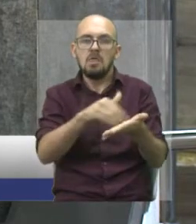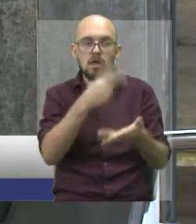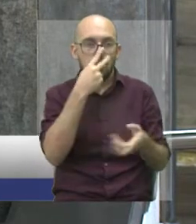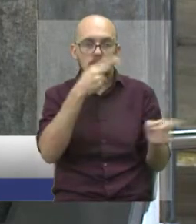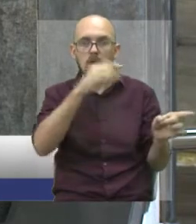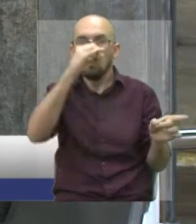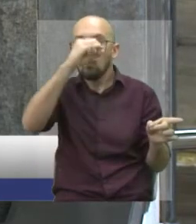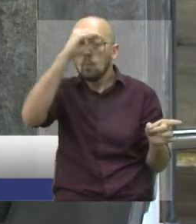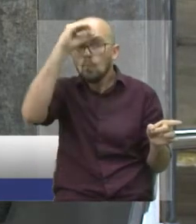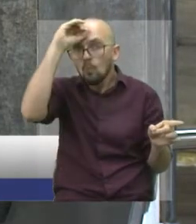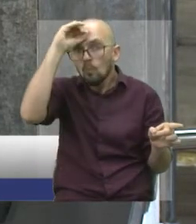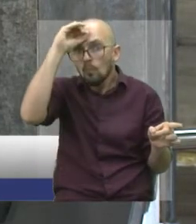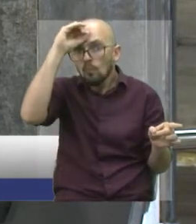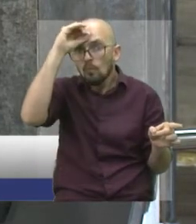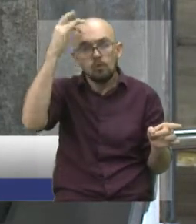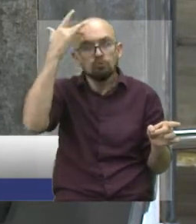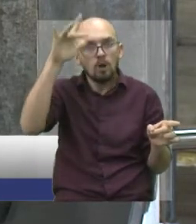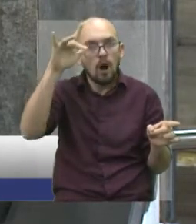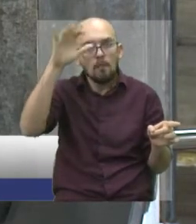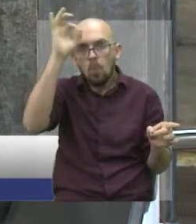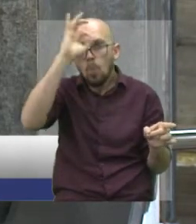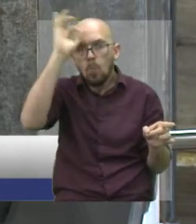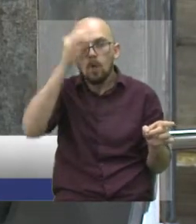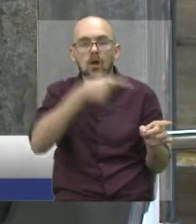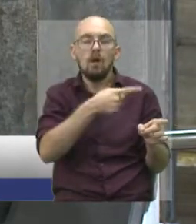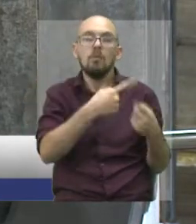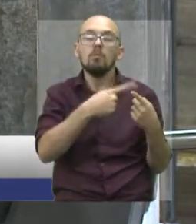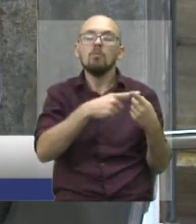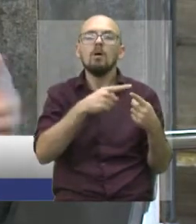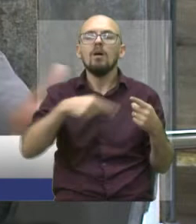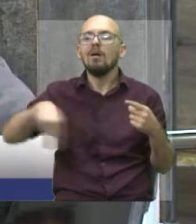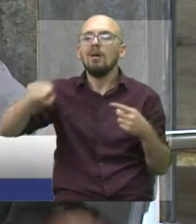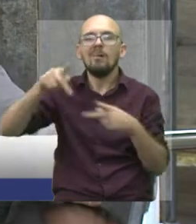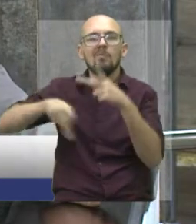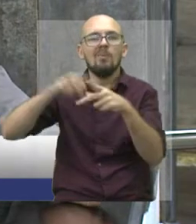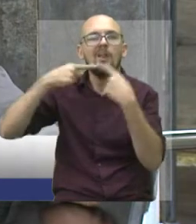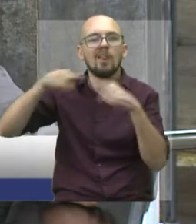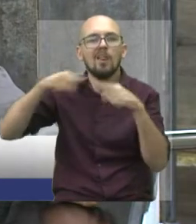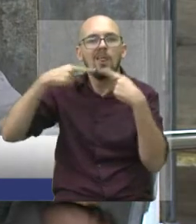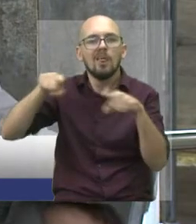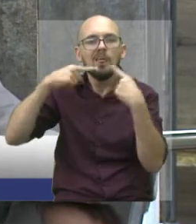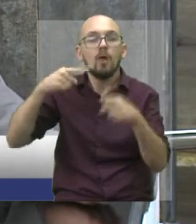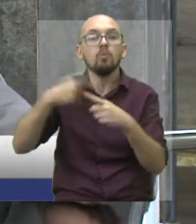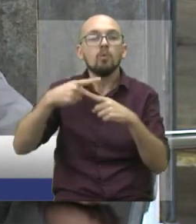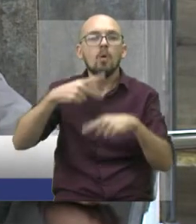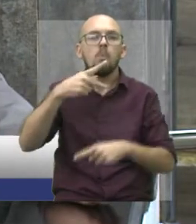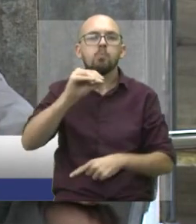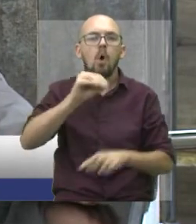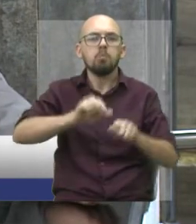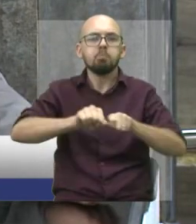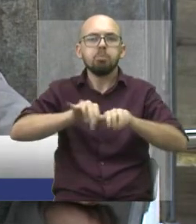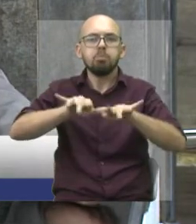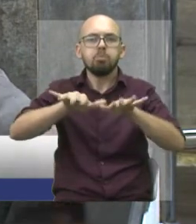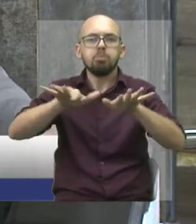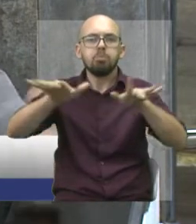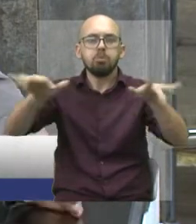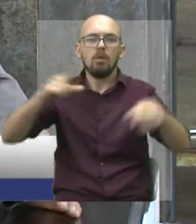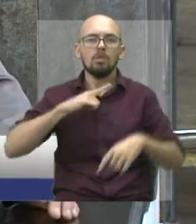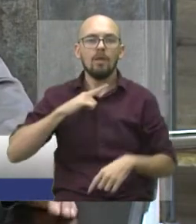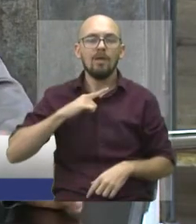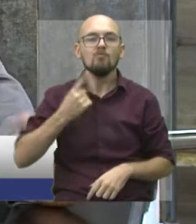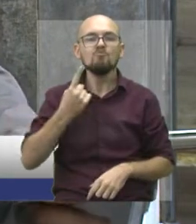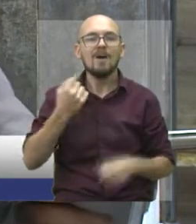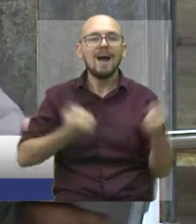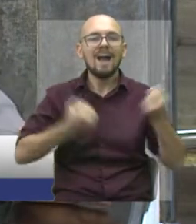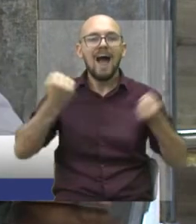sabe o que acontece por ali, porque a reclamação daquela obra é uma poeira absurda. Teve até um carro